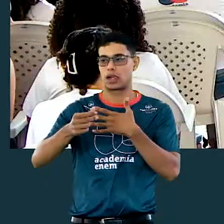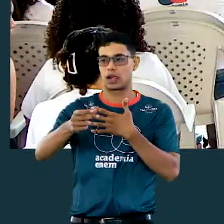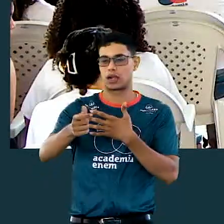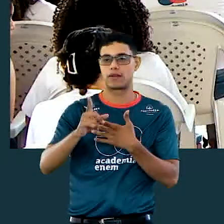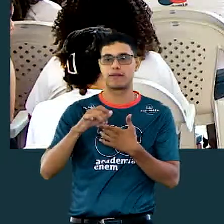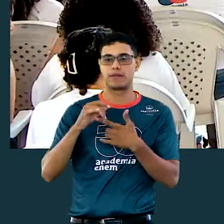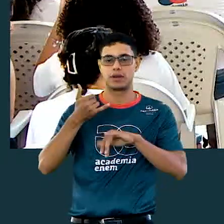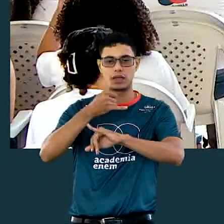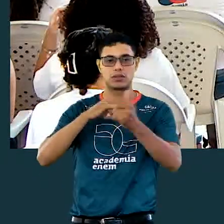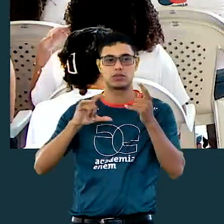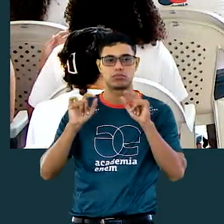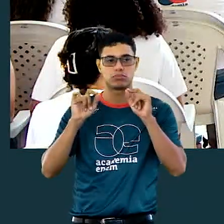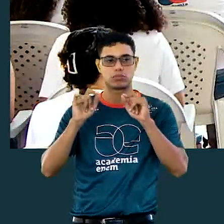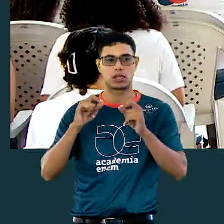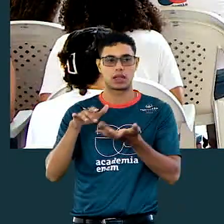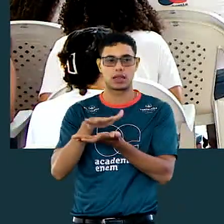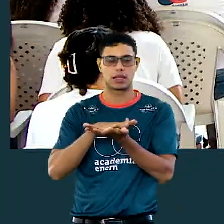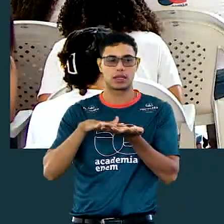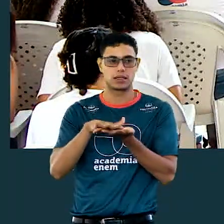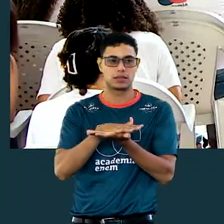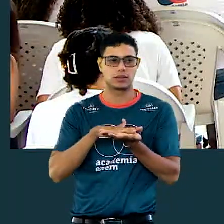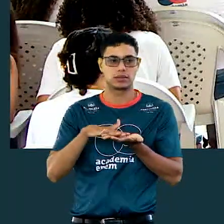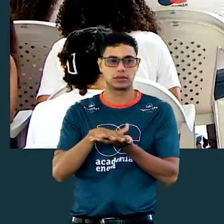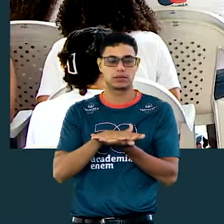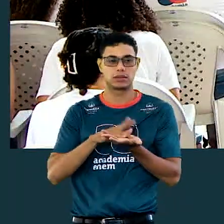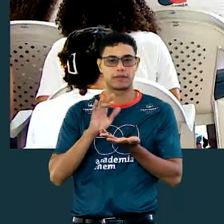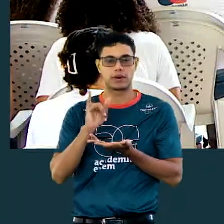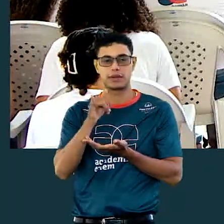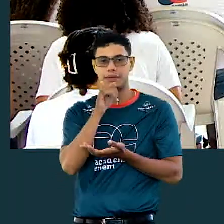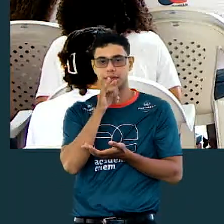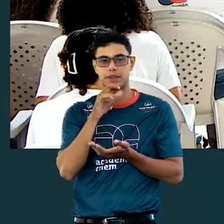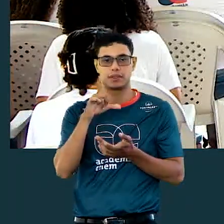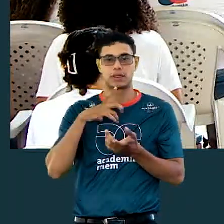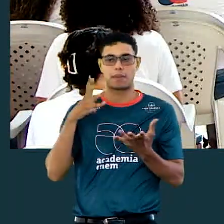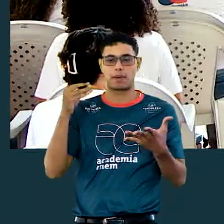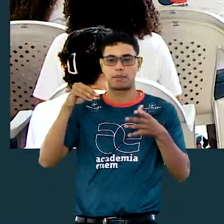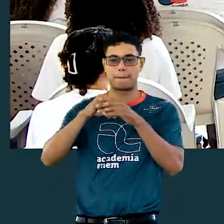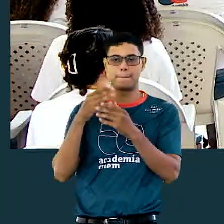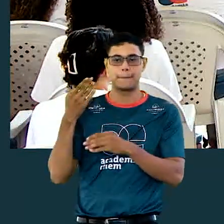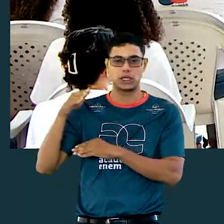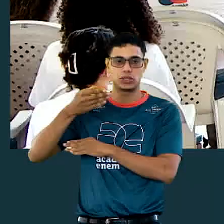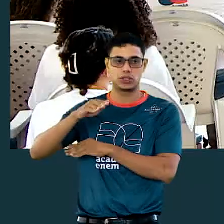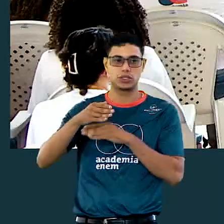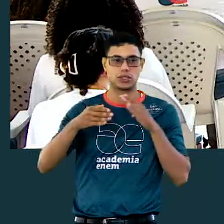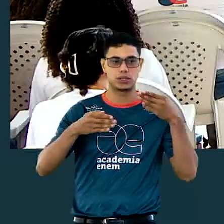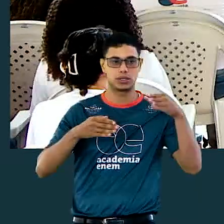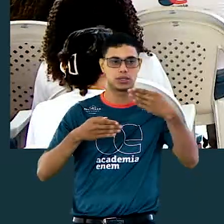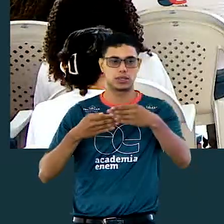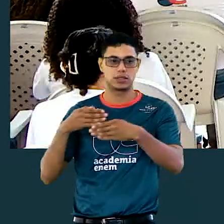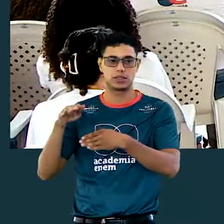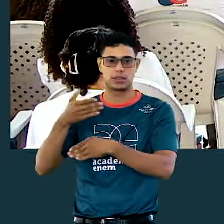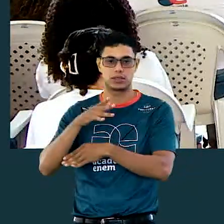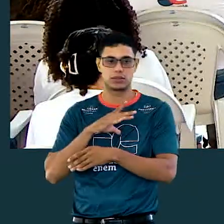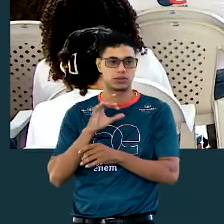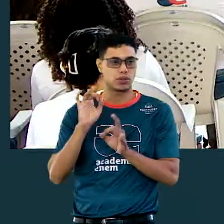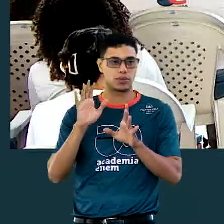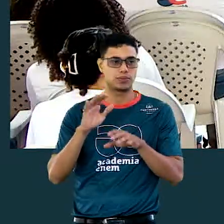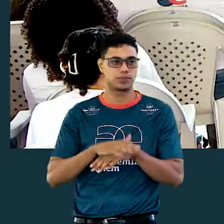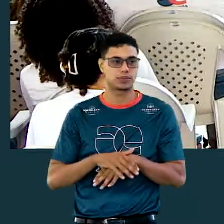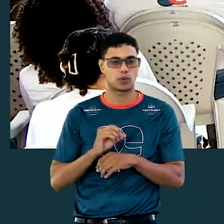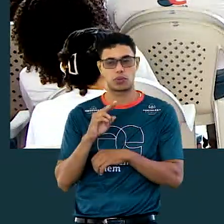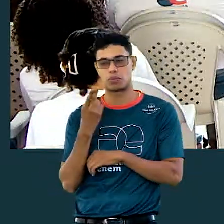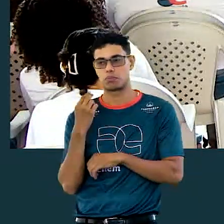de quê? Nada. Pode servir para criar umas tilápia, no açude, né, pessoal? Para